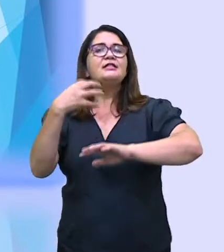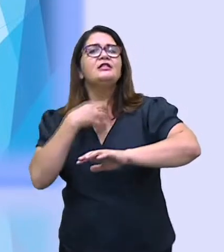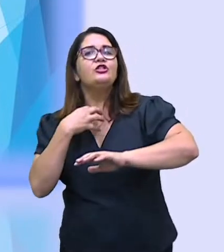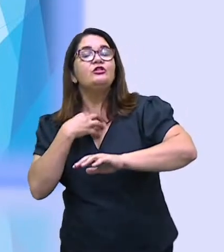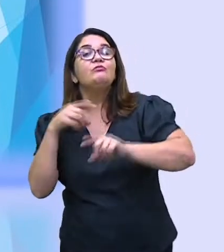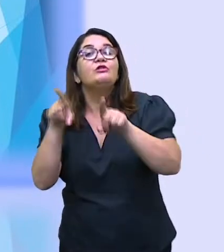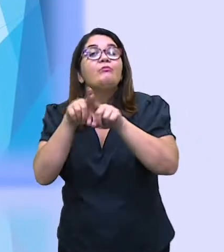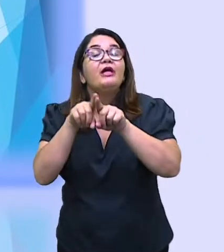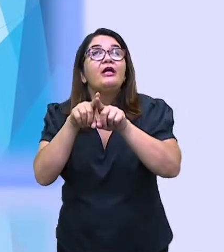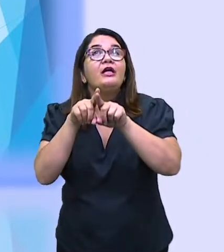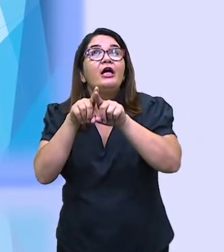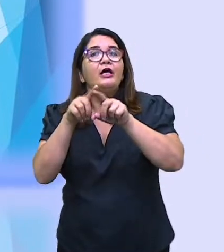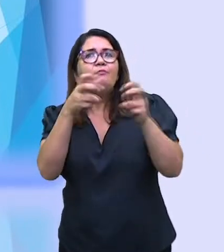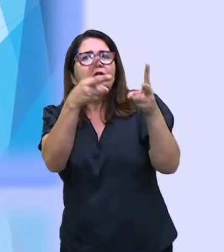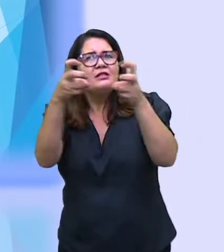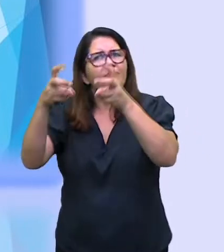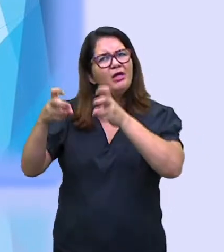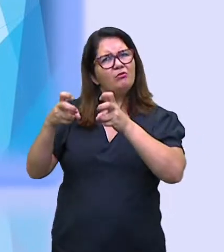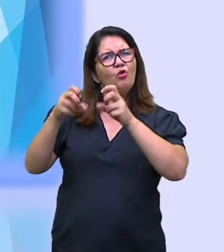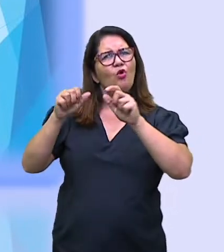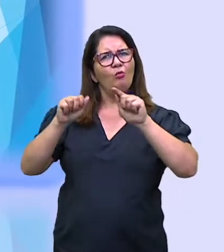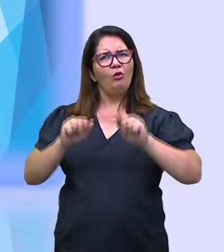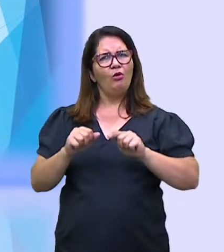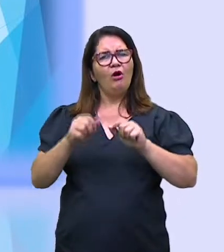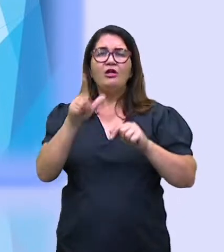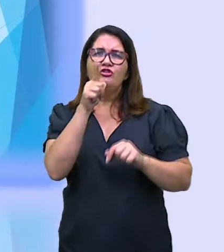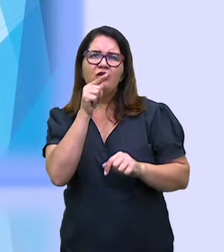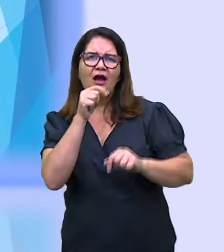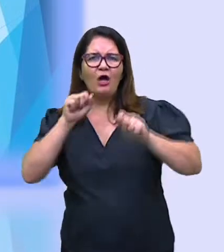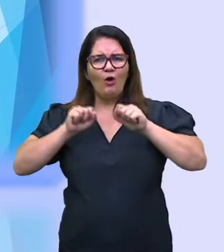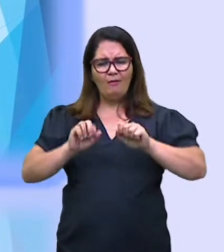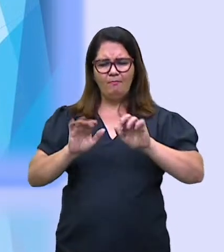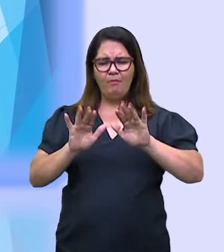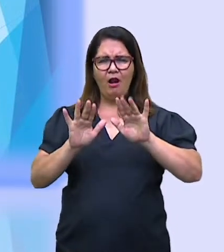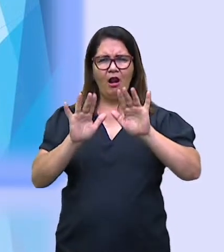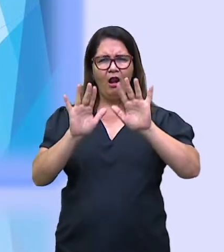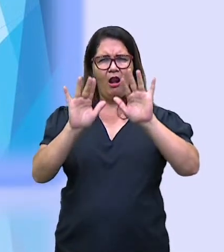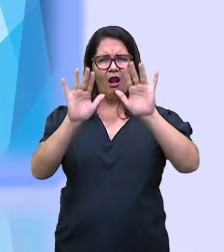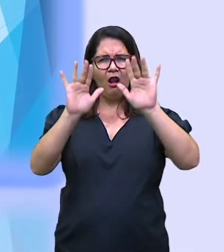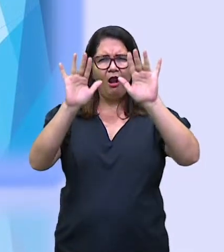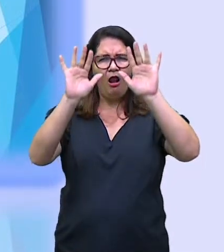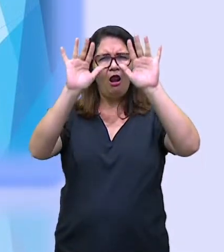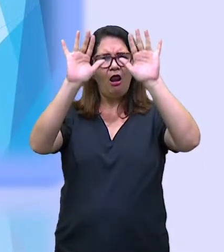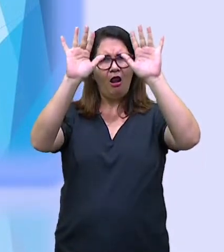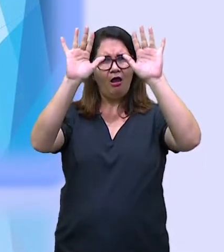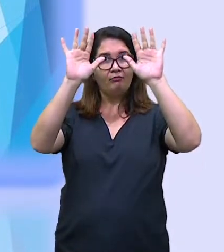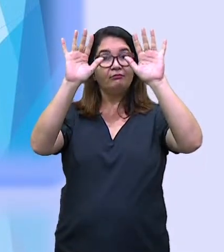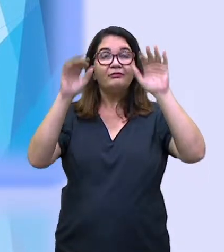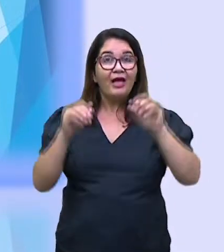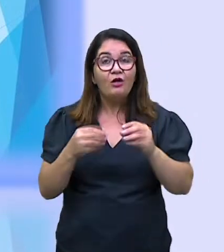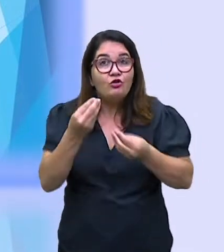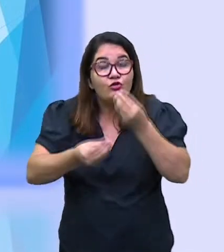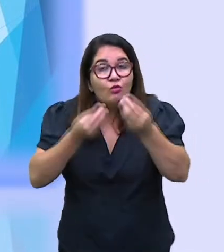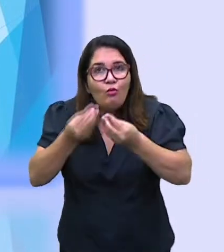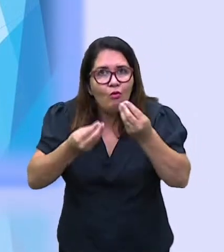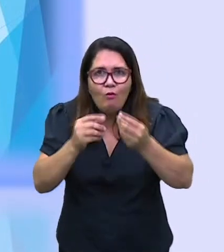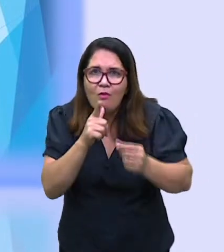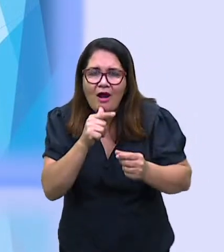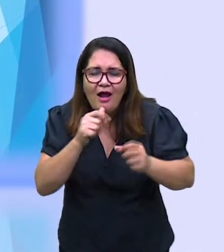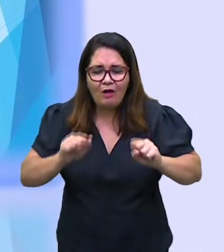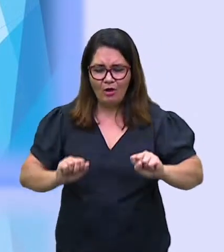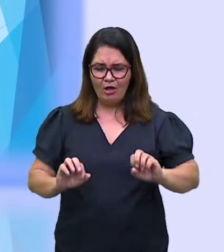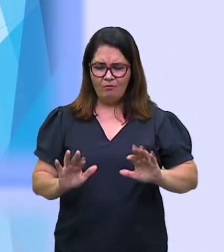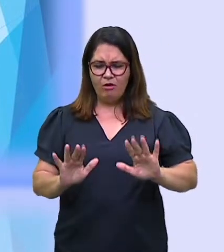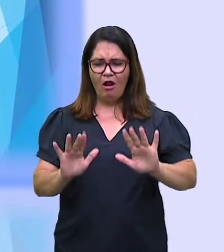de água. O que seria esse vapor de água? Esse vapor vai depender da condição